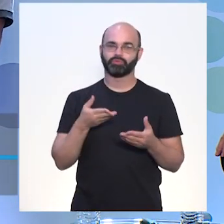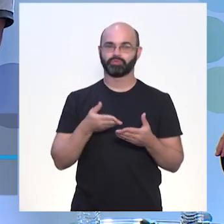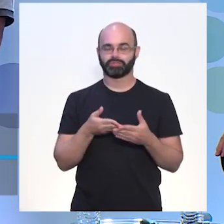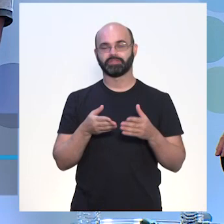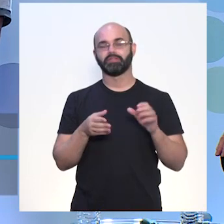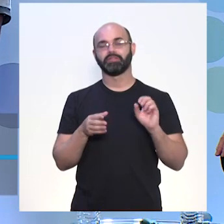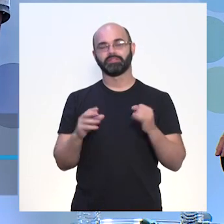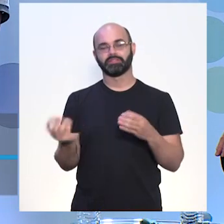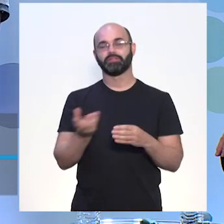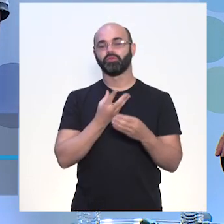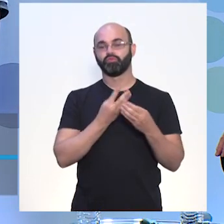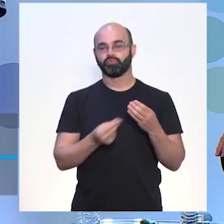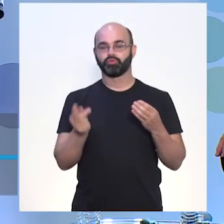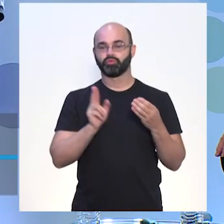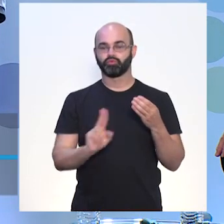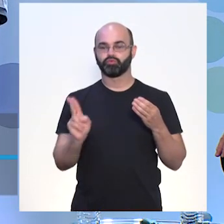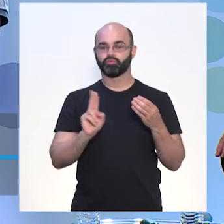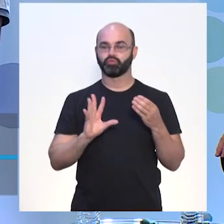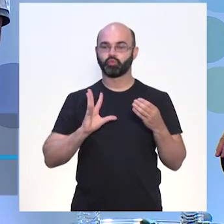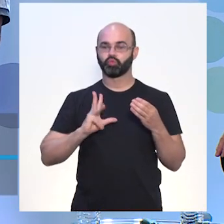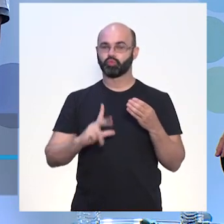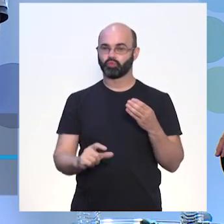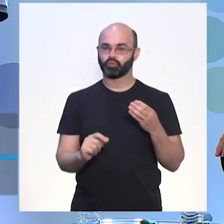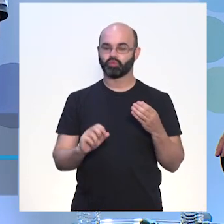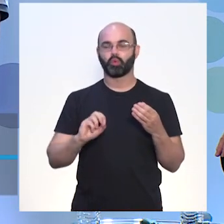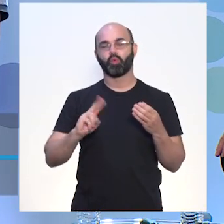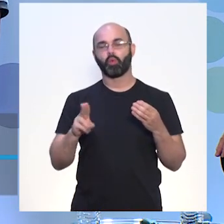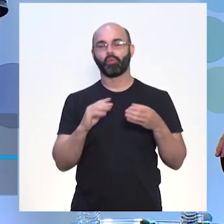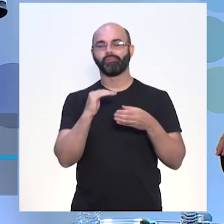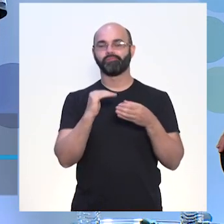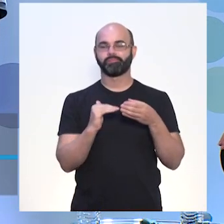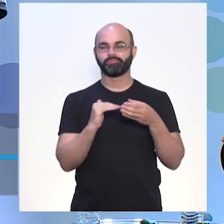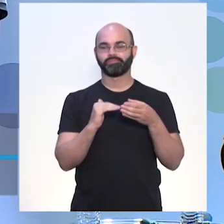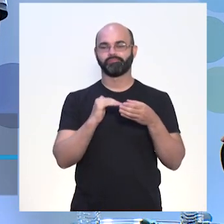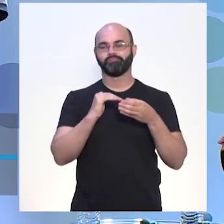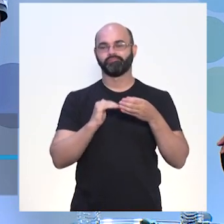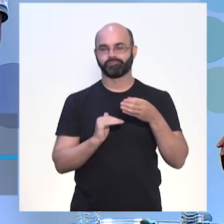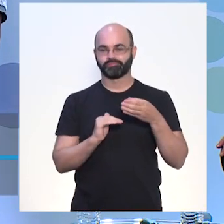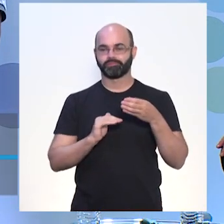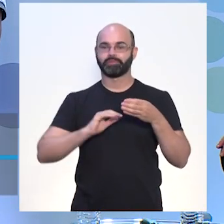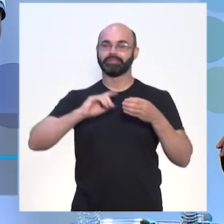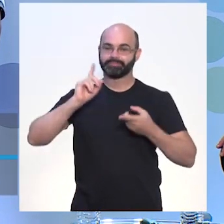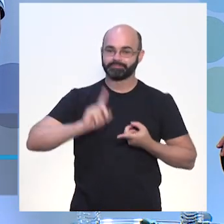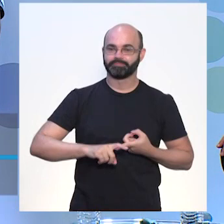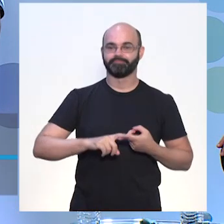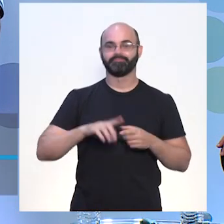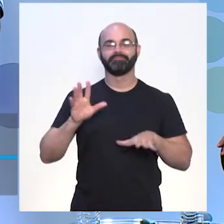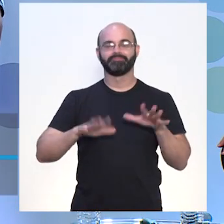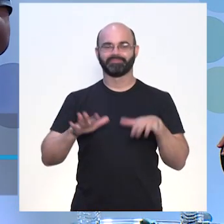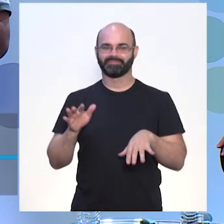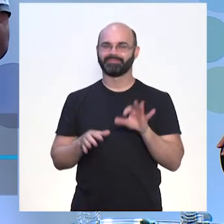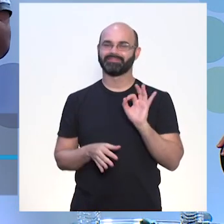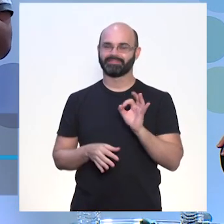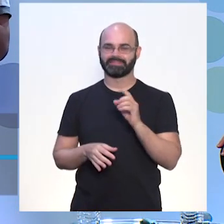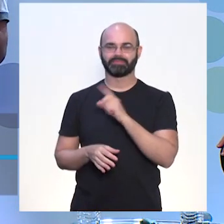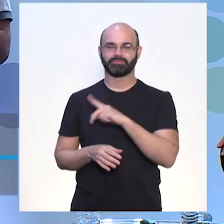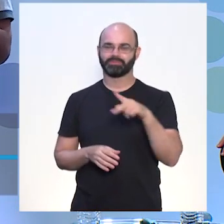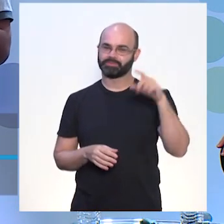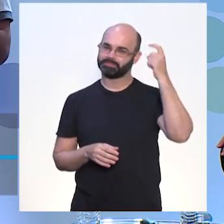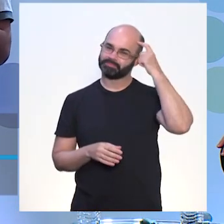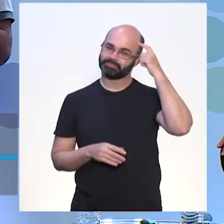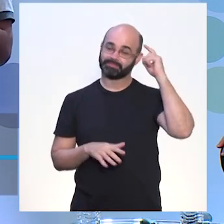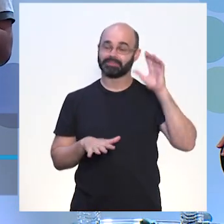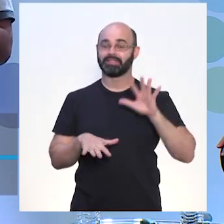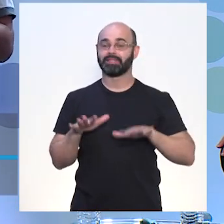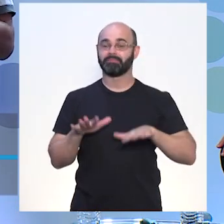todo consumido ou não consumido, ou se ele é consumido aí em que proporção, né? Então, muito bom aí que os professores já levantaram aí,